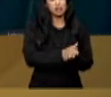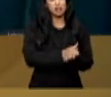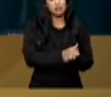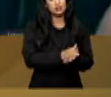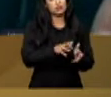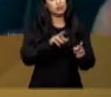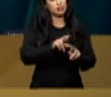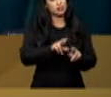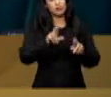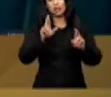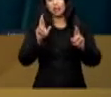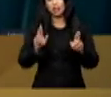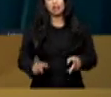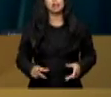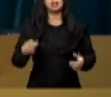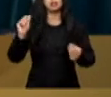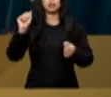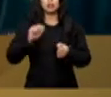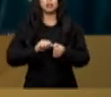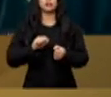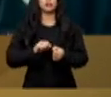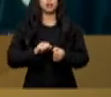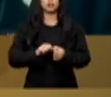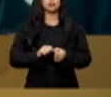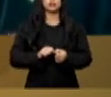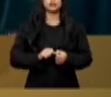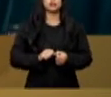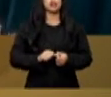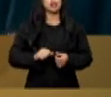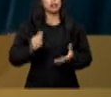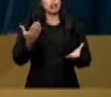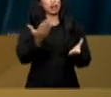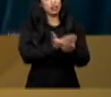subjetivos, manifestando-se os interessados.